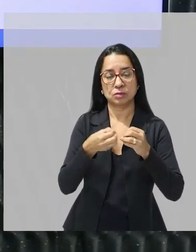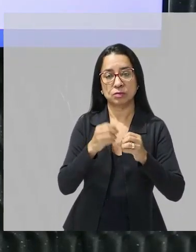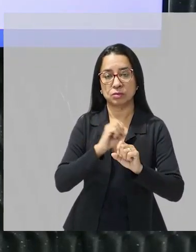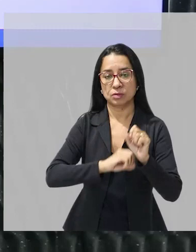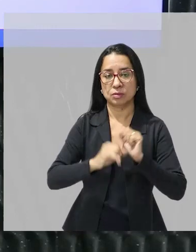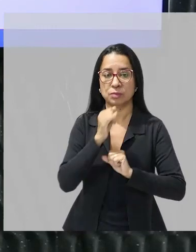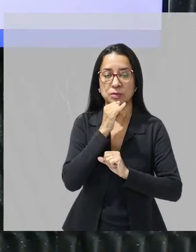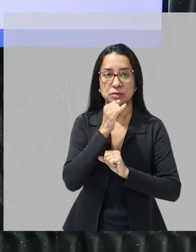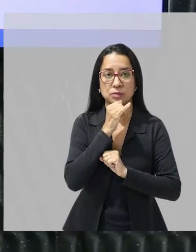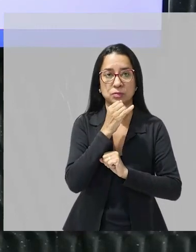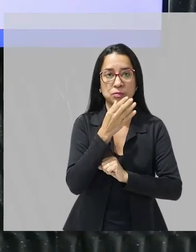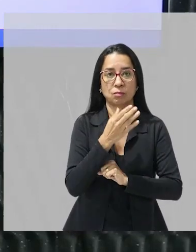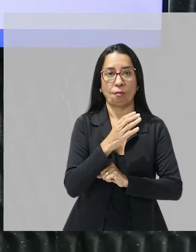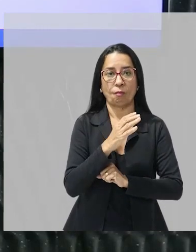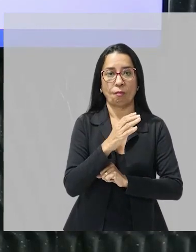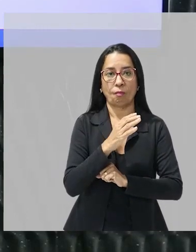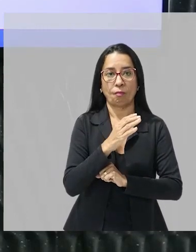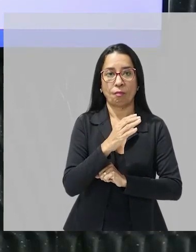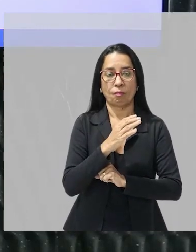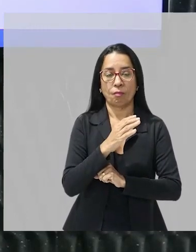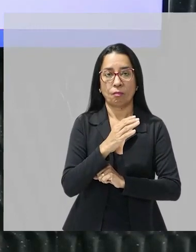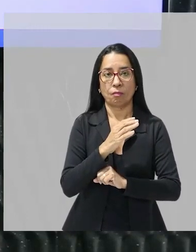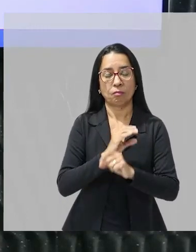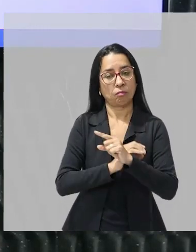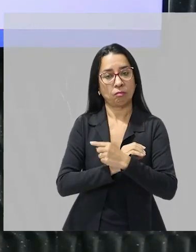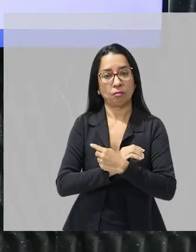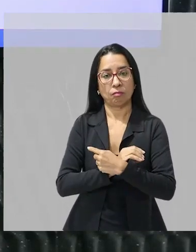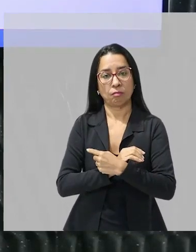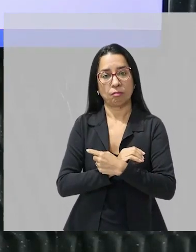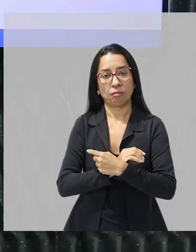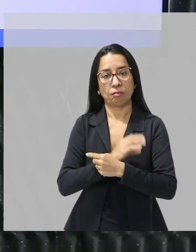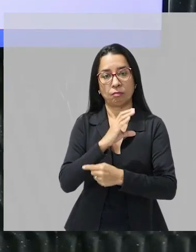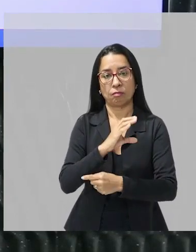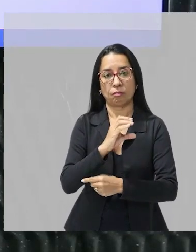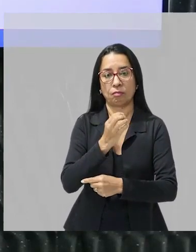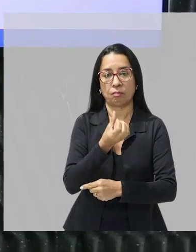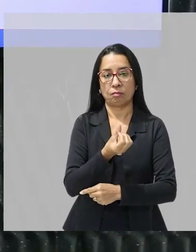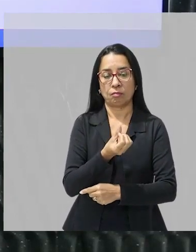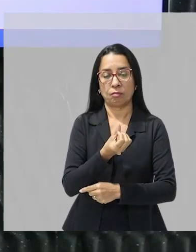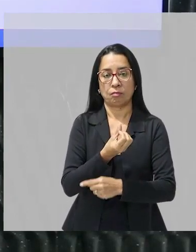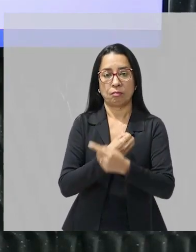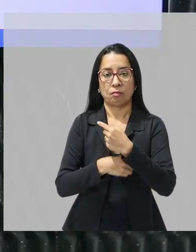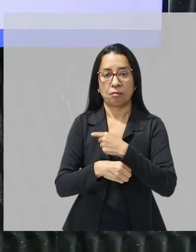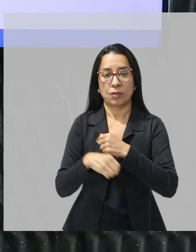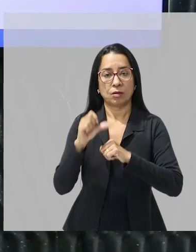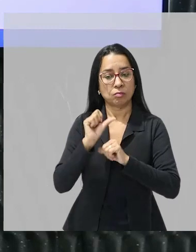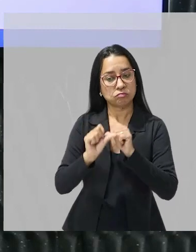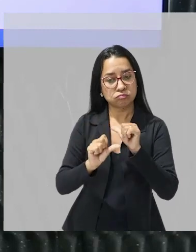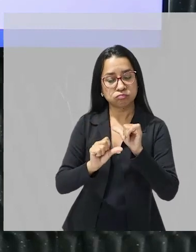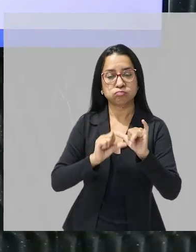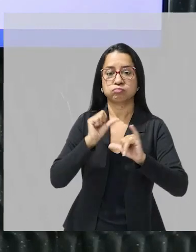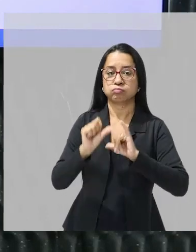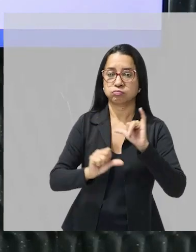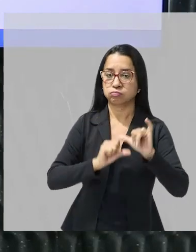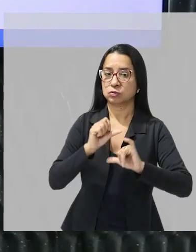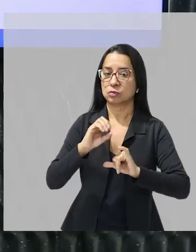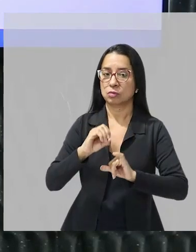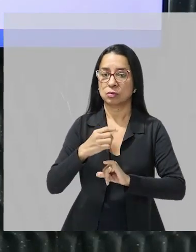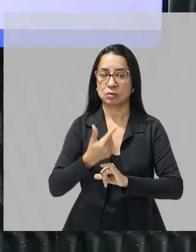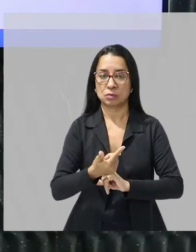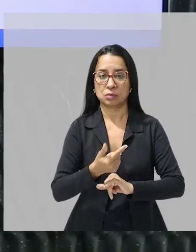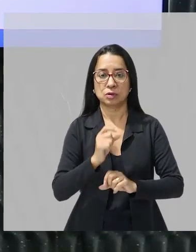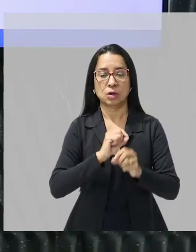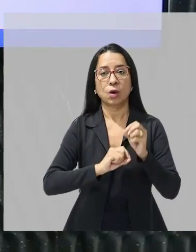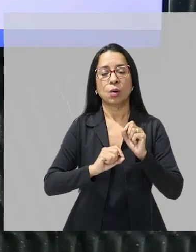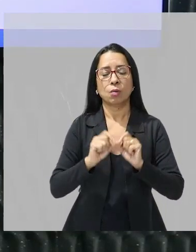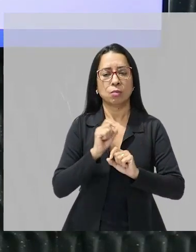por exemplo, é um carboidrato. Então, ela tem que reagir essa molécula com oxigênio. Então, como é que ela